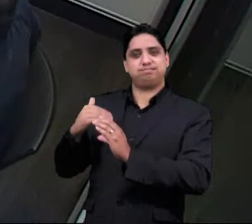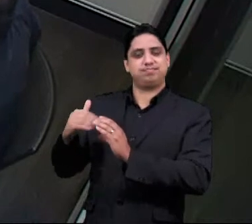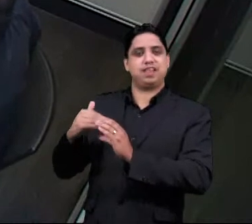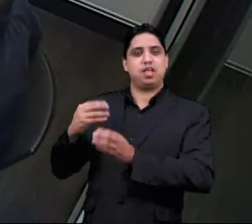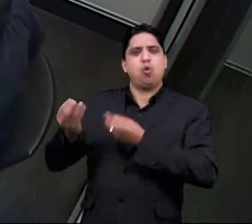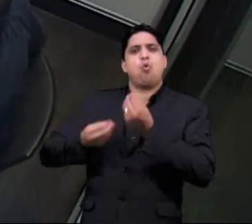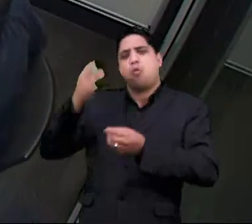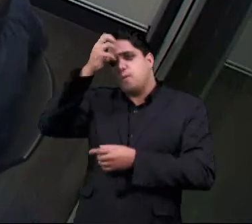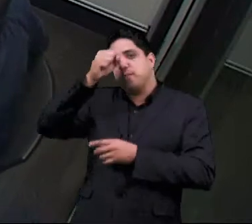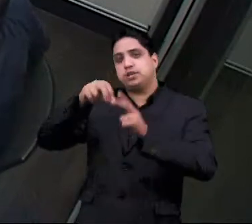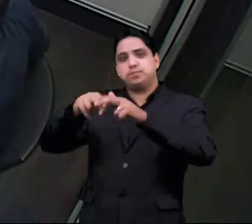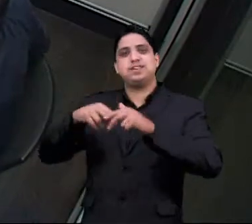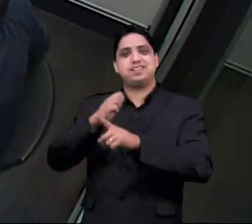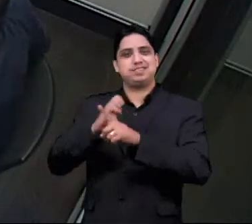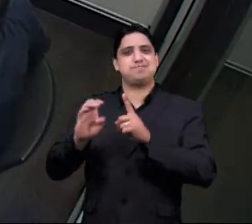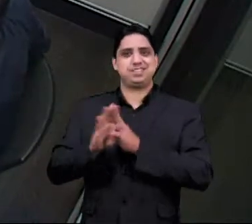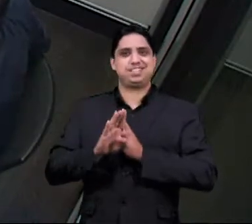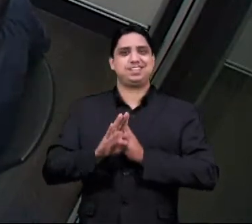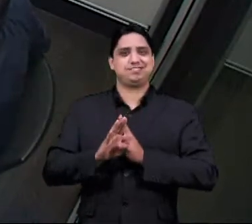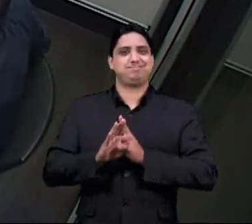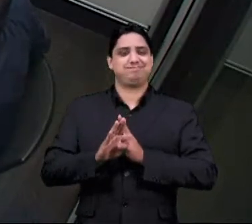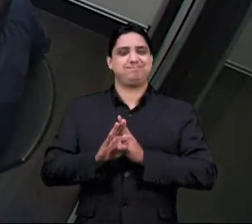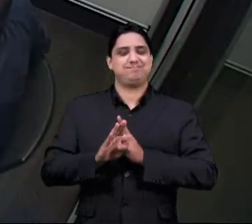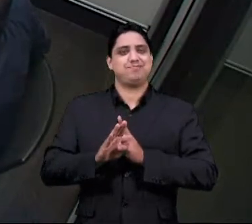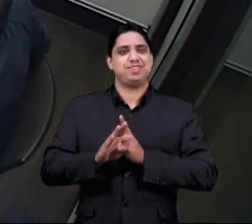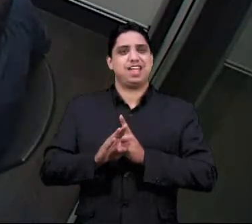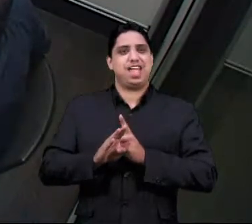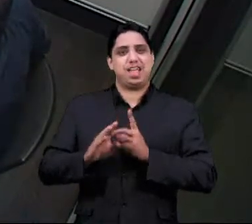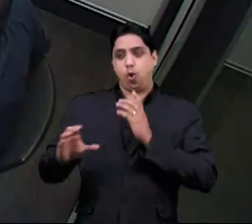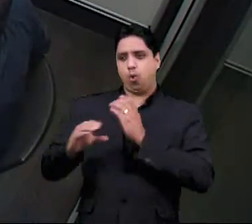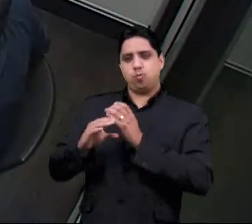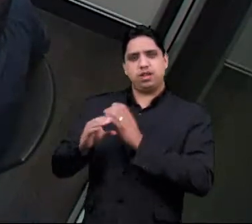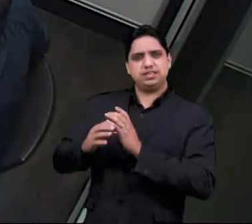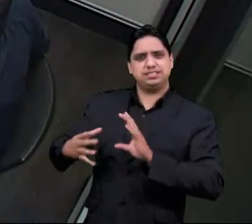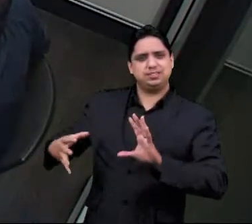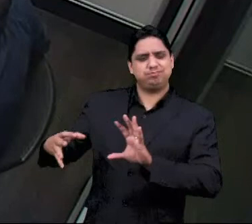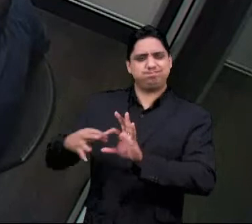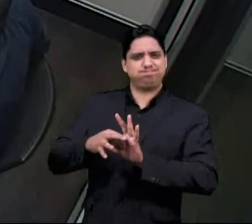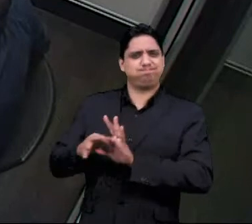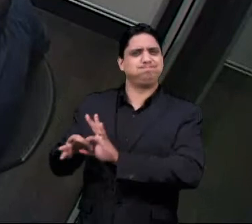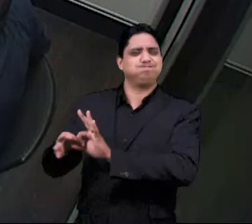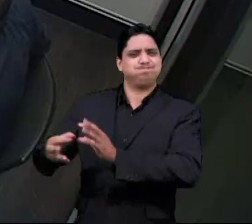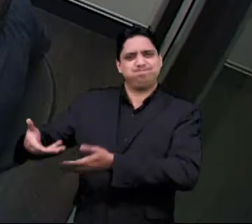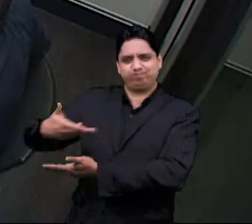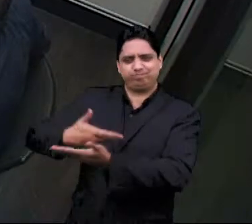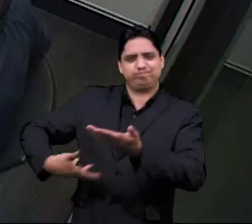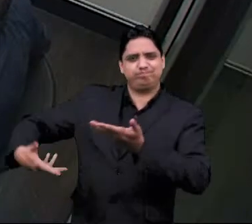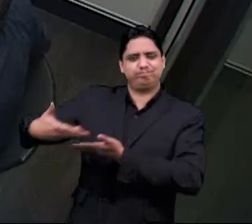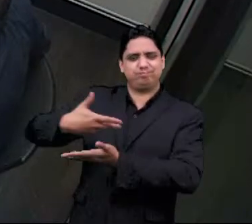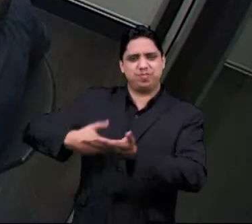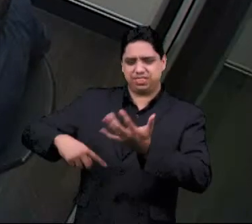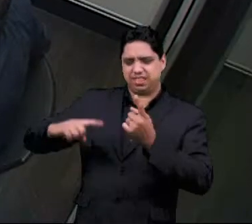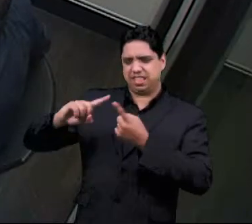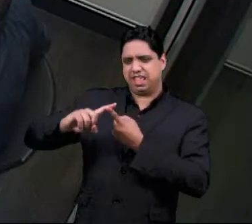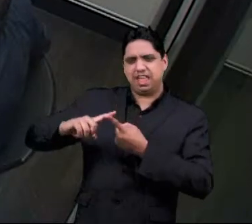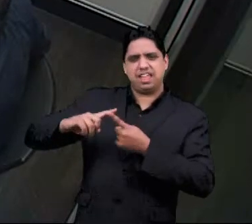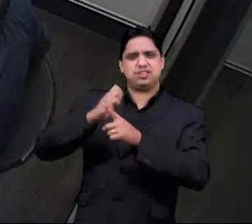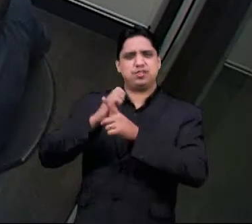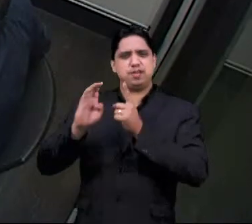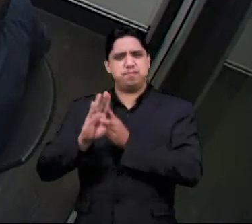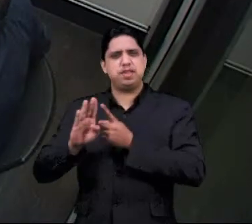bíblica. Exatamente, dentro dessa comunicação integrada. Exatamente, é uma comunicação integrada e essa participação é